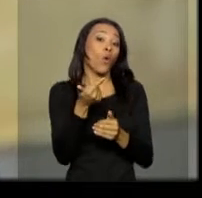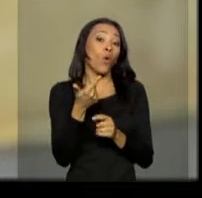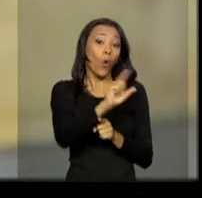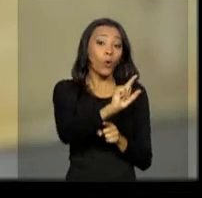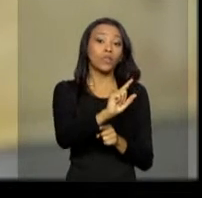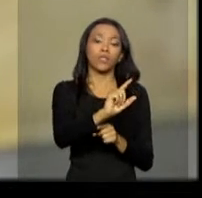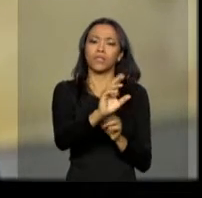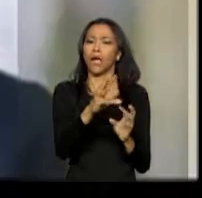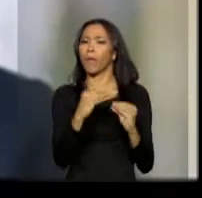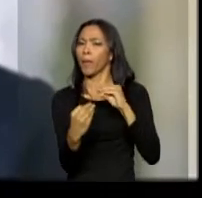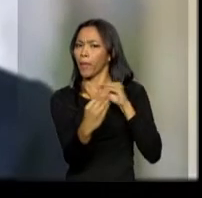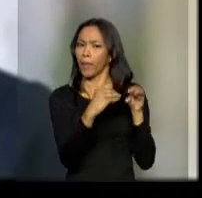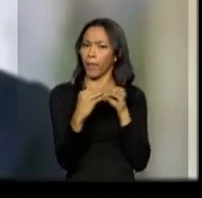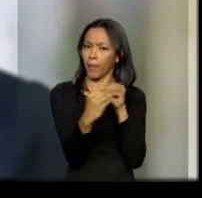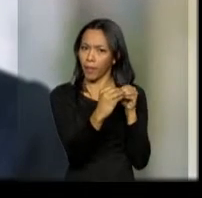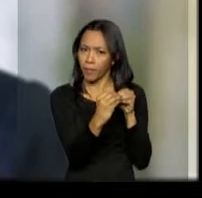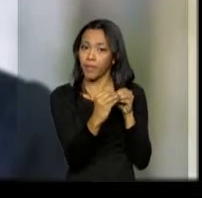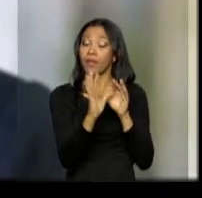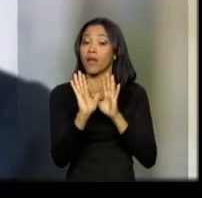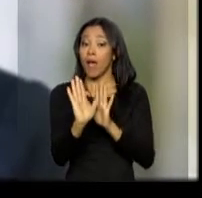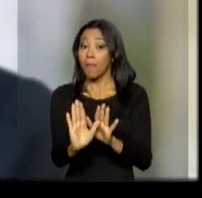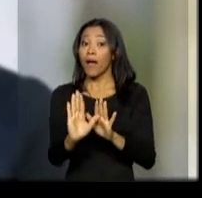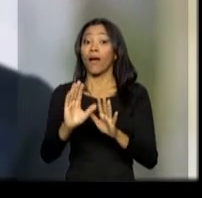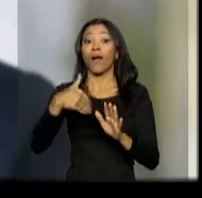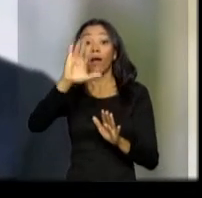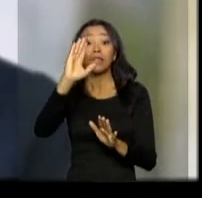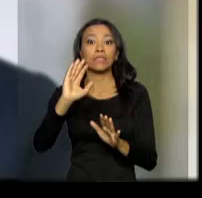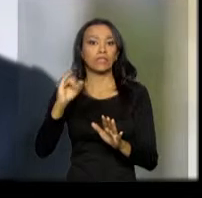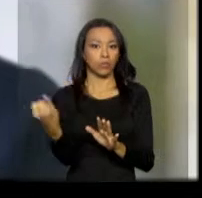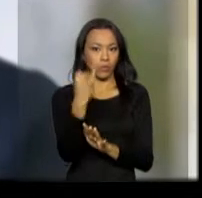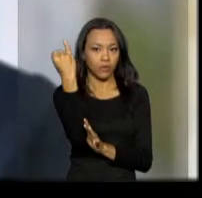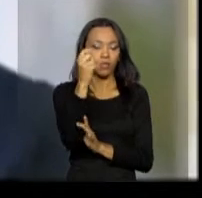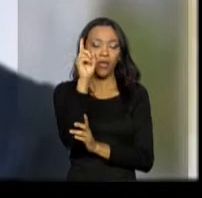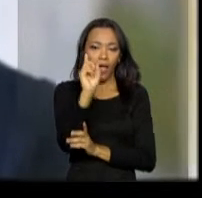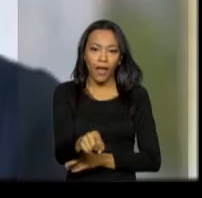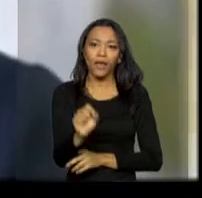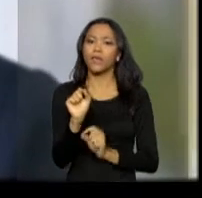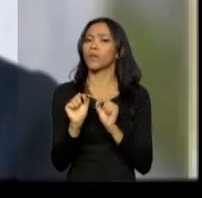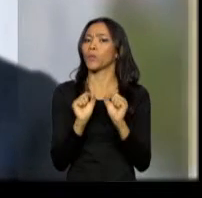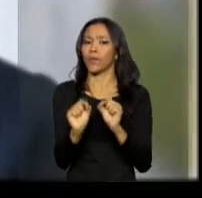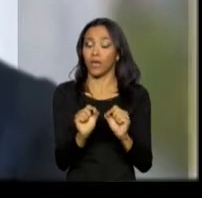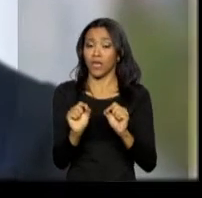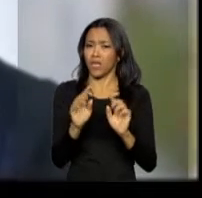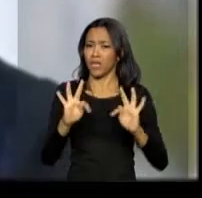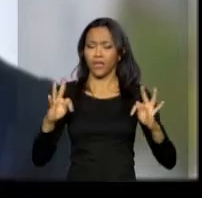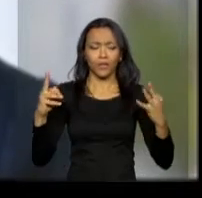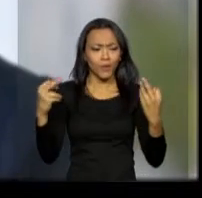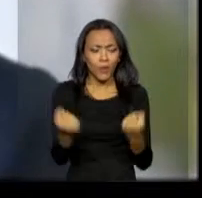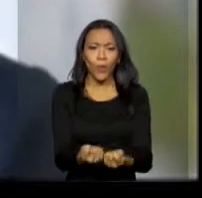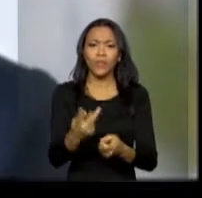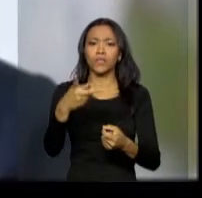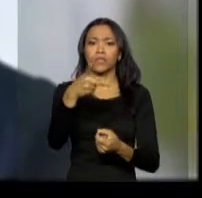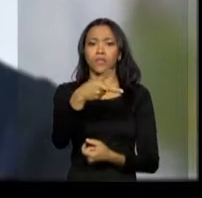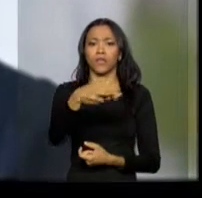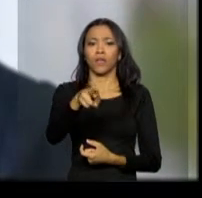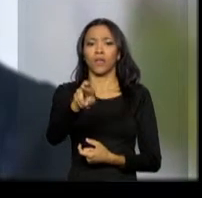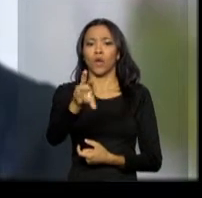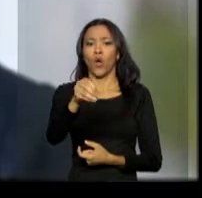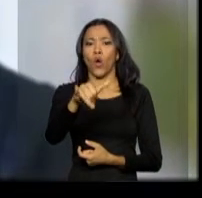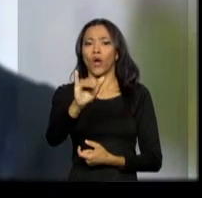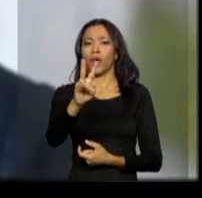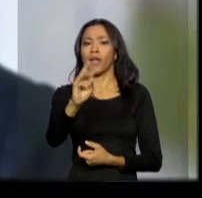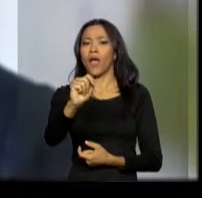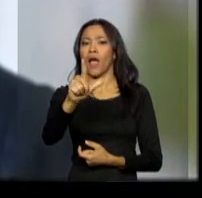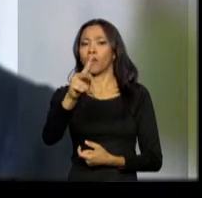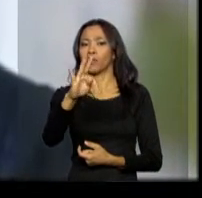estão em discussão. A mais decisiva delas é a que determina que todos os royalties,